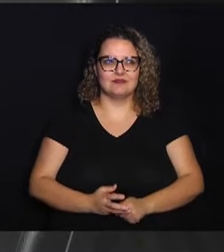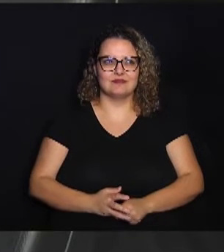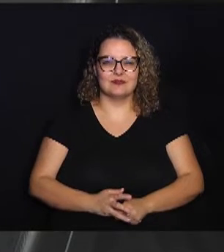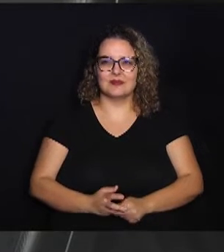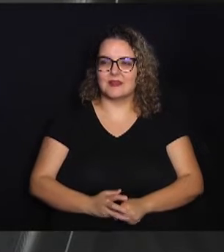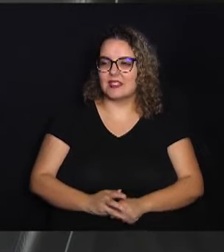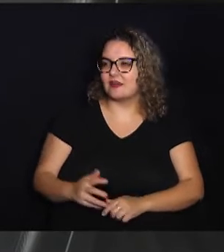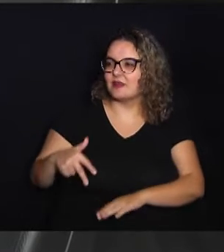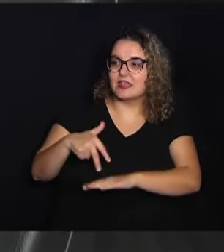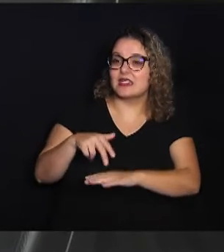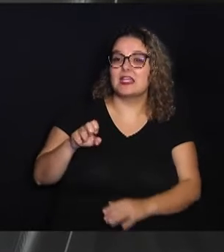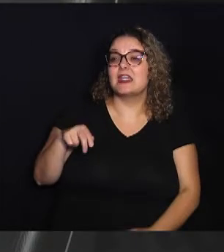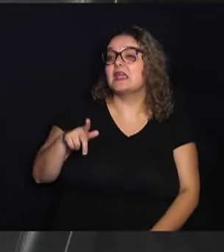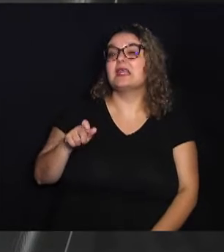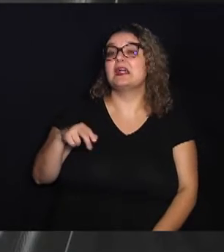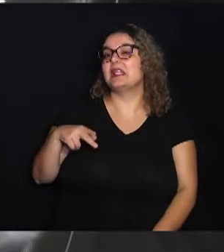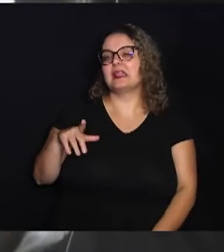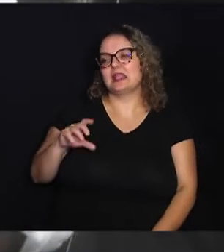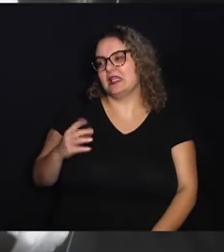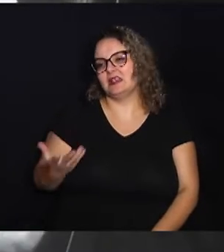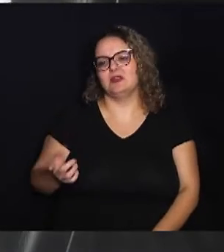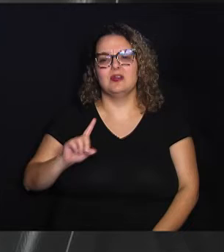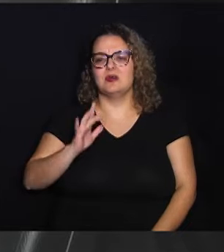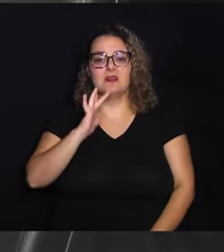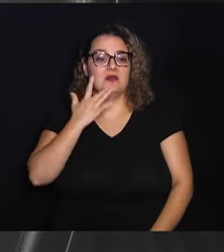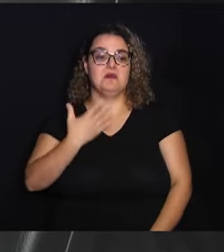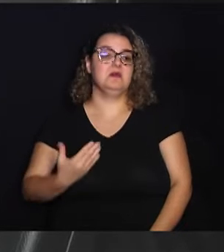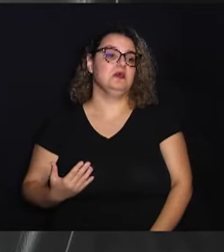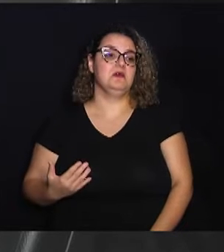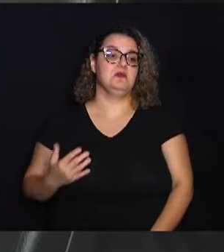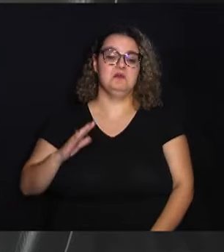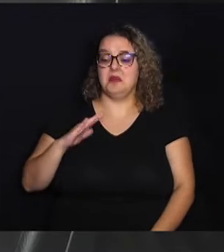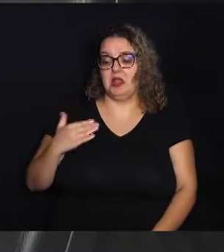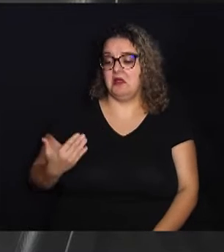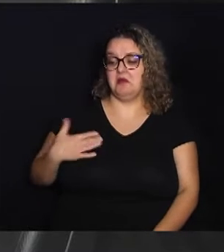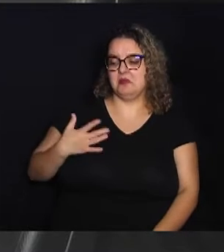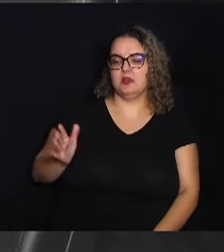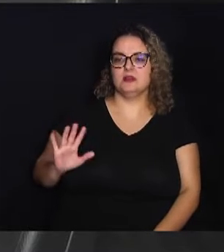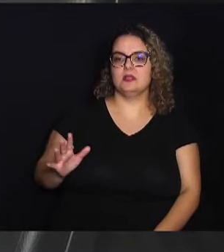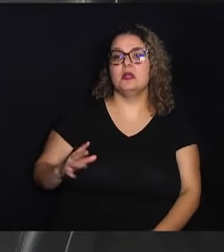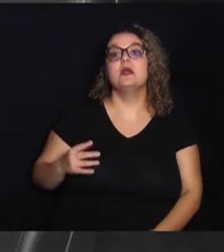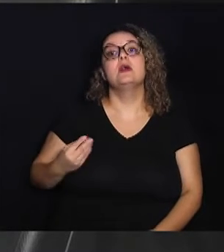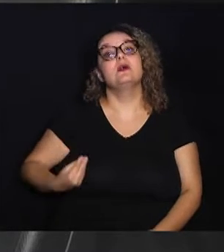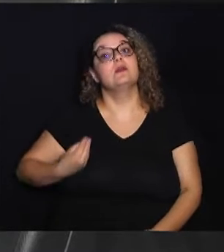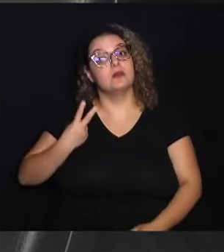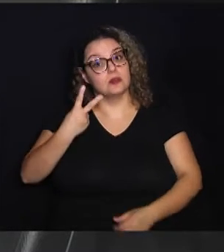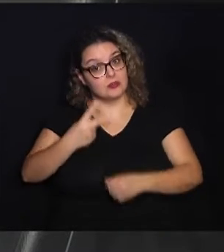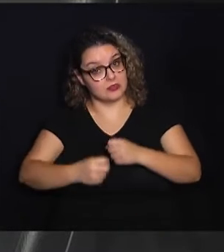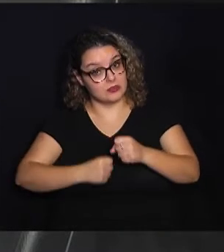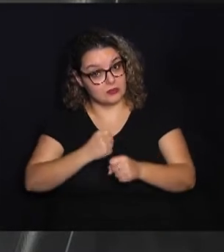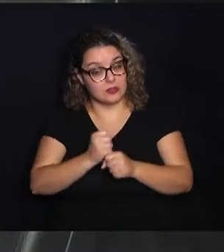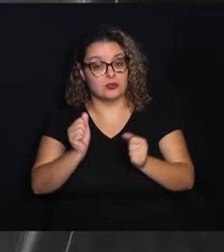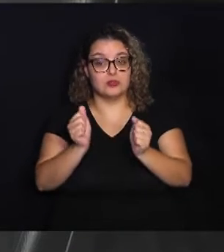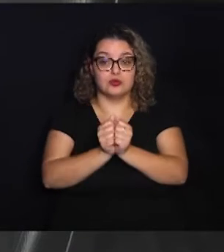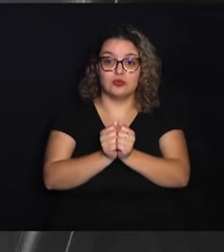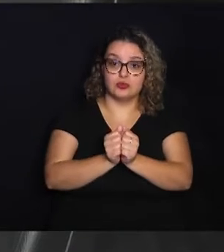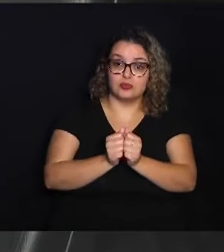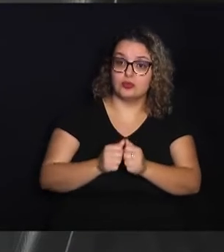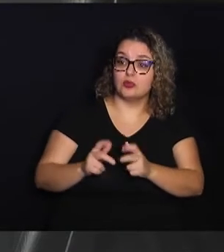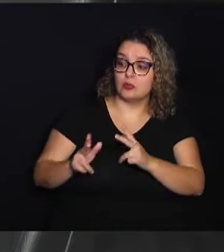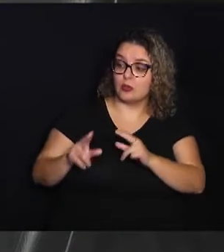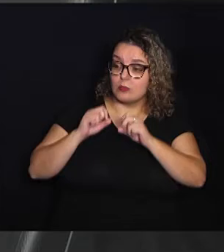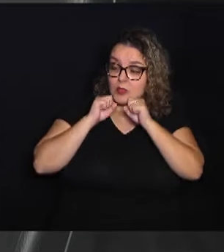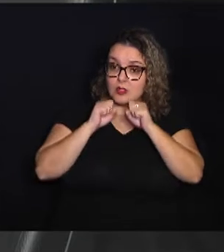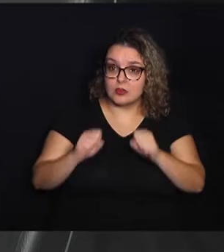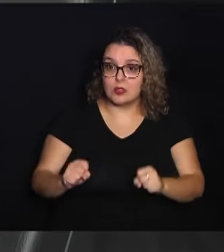do que estava acontecendo, não é que é um privilégio meu, mas eu passei pelo menos 2 anos aqui na Câmara, né, junto como assessor.